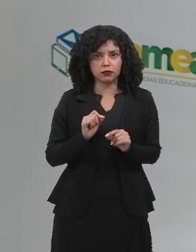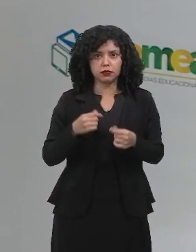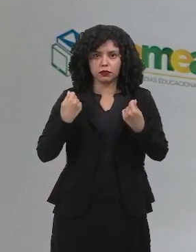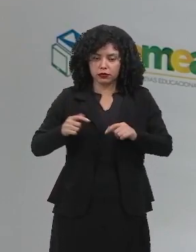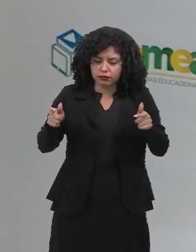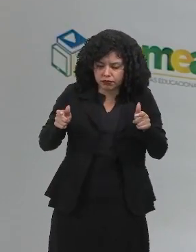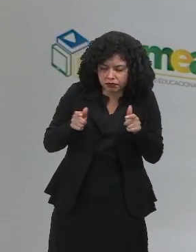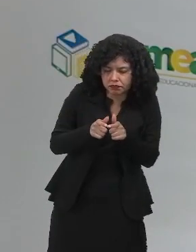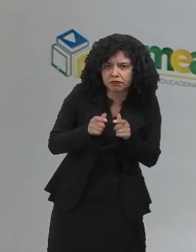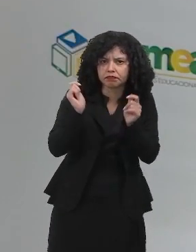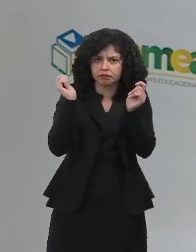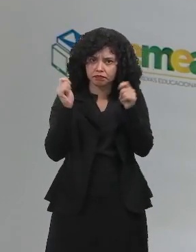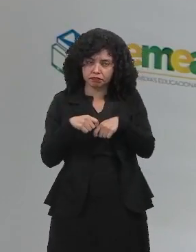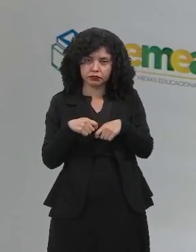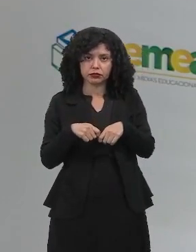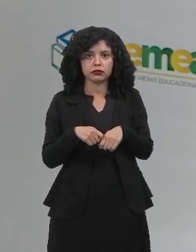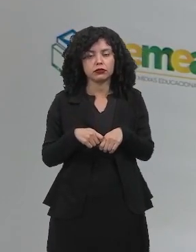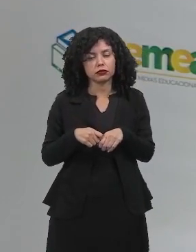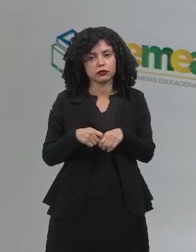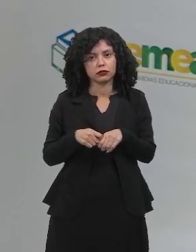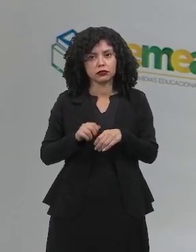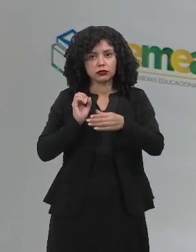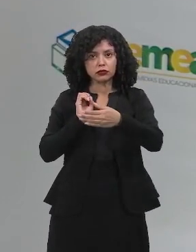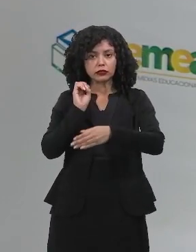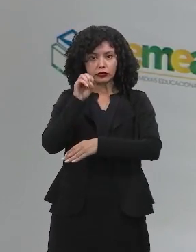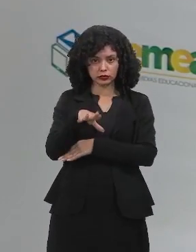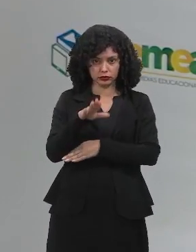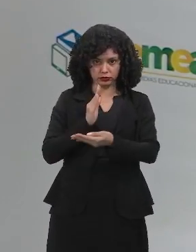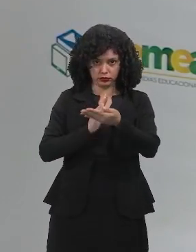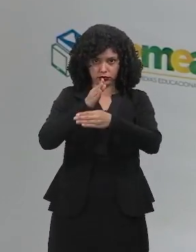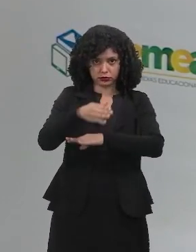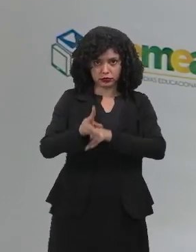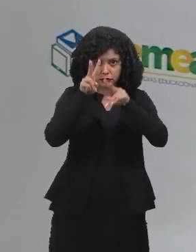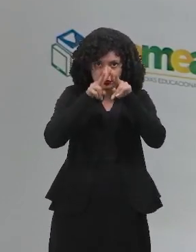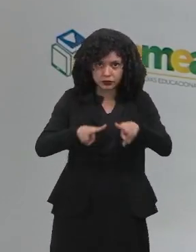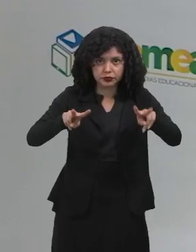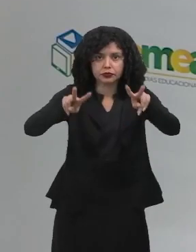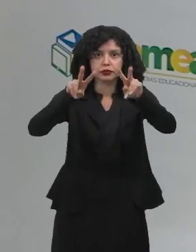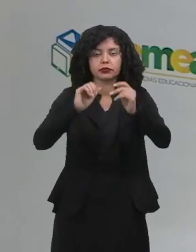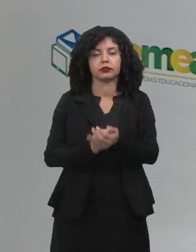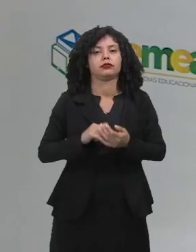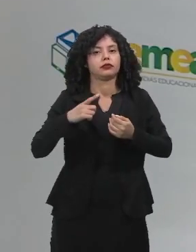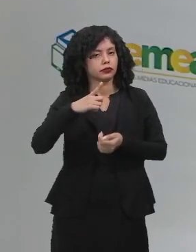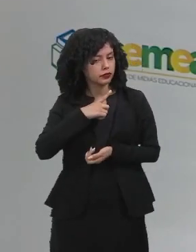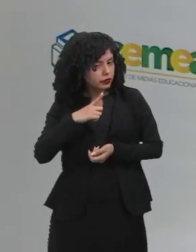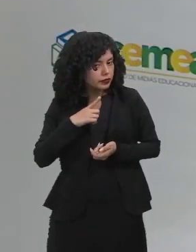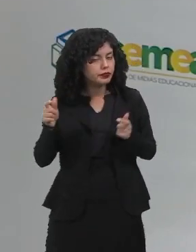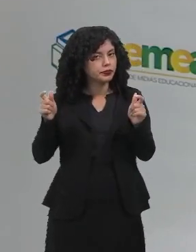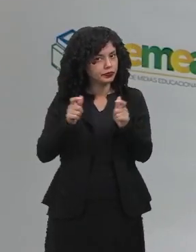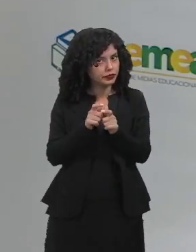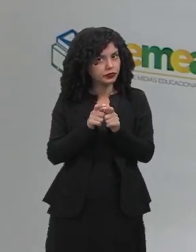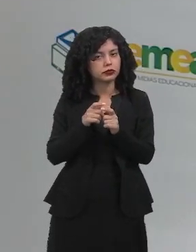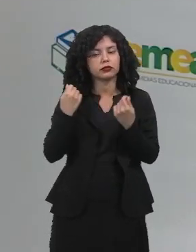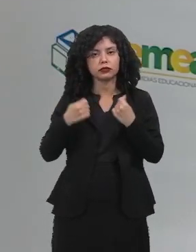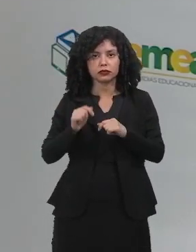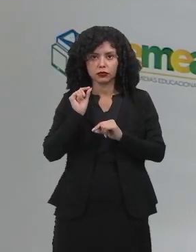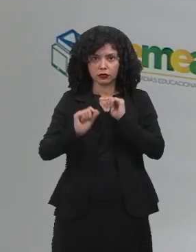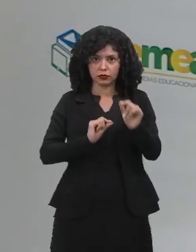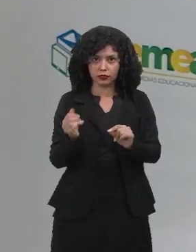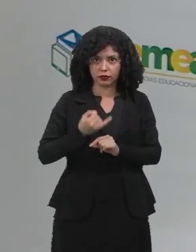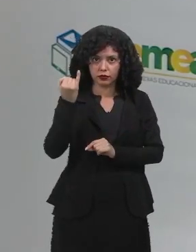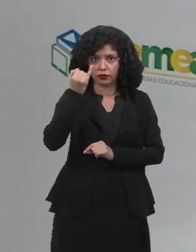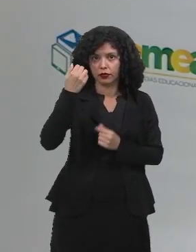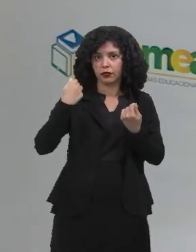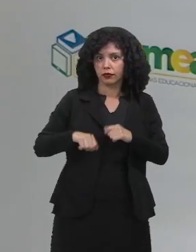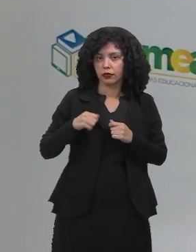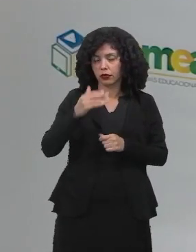da menor área possível para que a luz do laser fique completamente visível. Para que a gente tenha essa menor área, é importante saber que eu